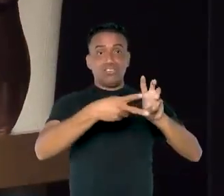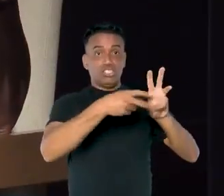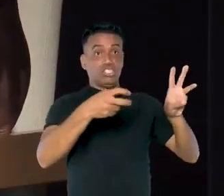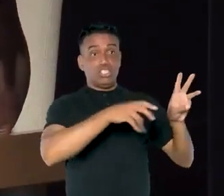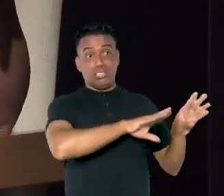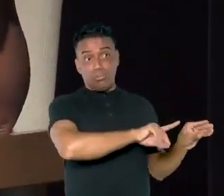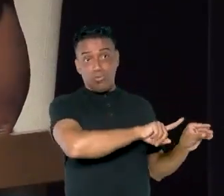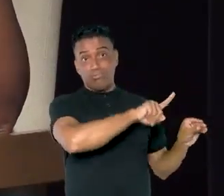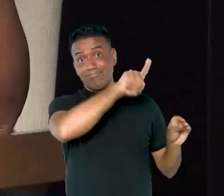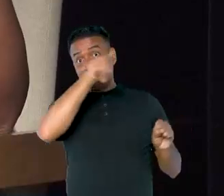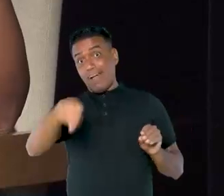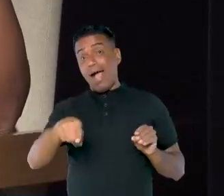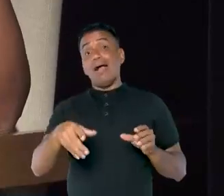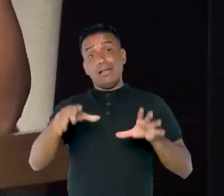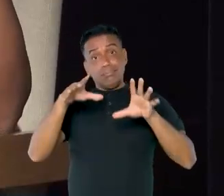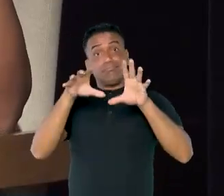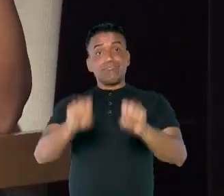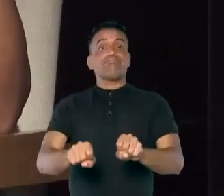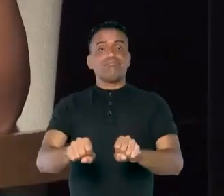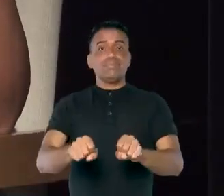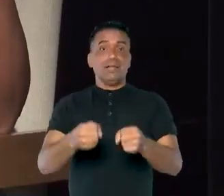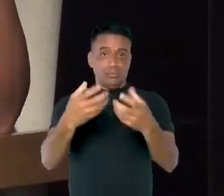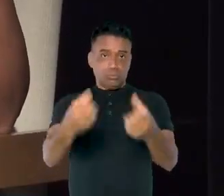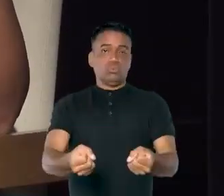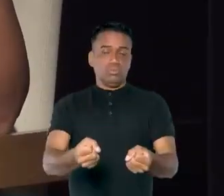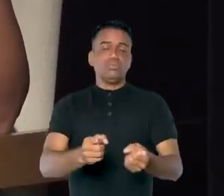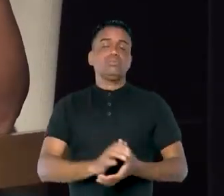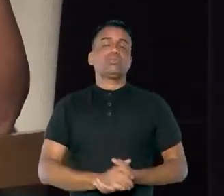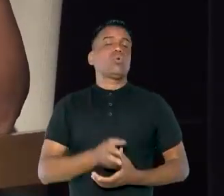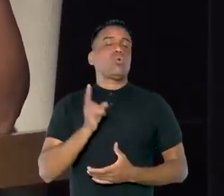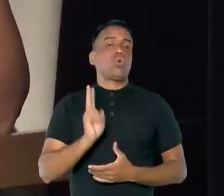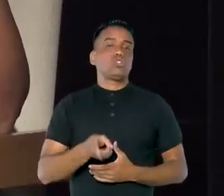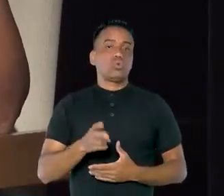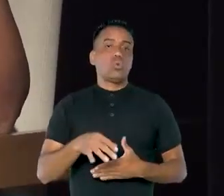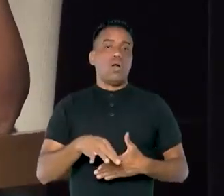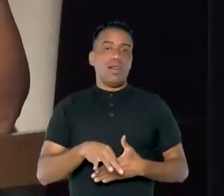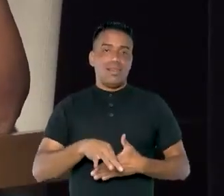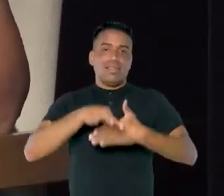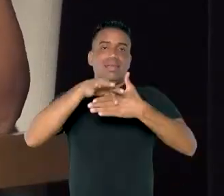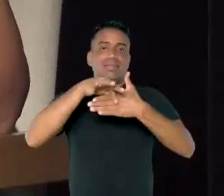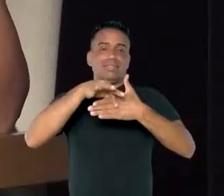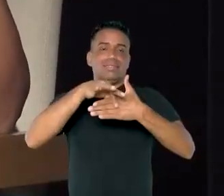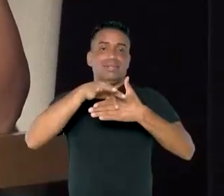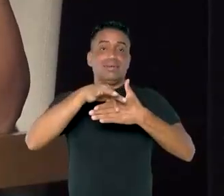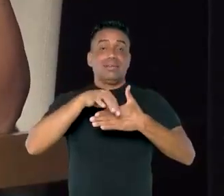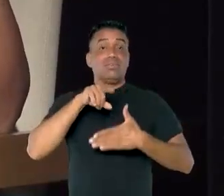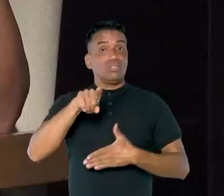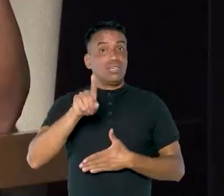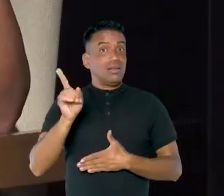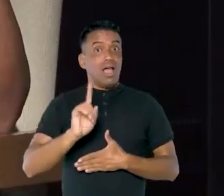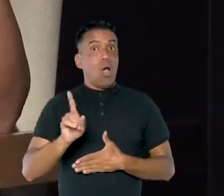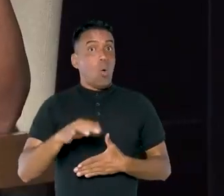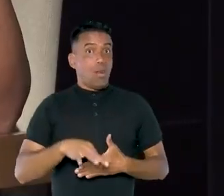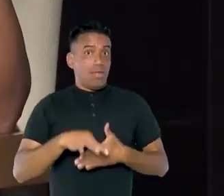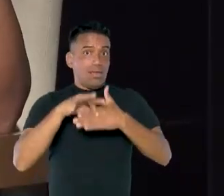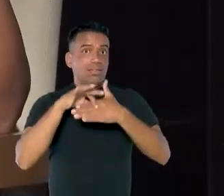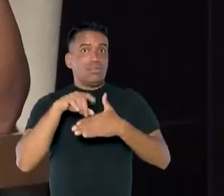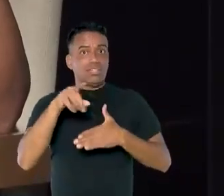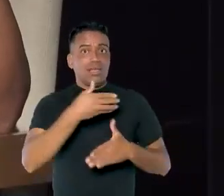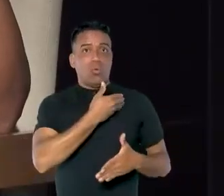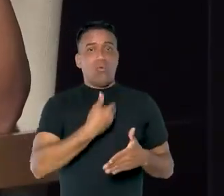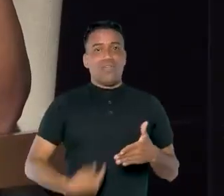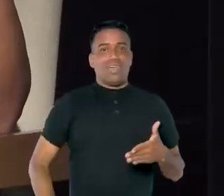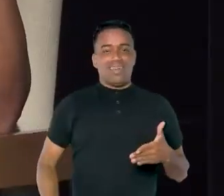e assumem, e aí eles dizem assim: a gente continua sendo liderança. A gente fala assim: vocês não são líder. Vocês são